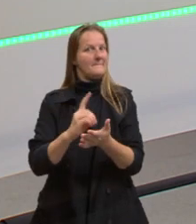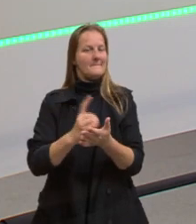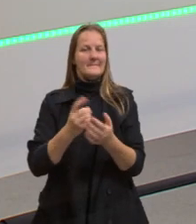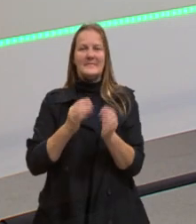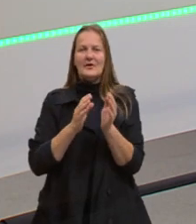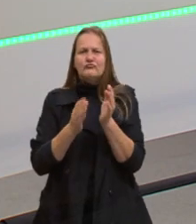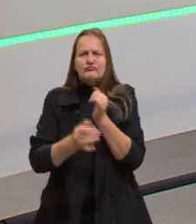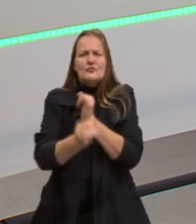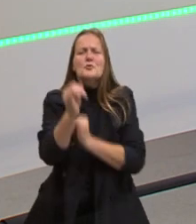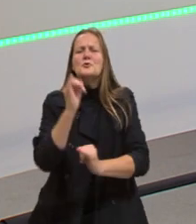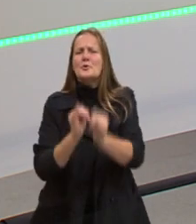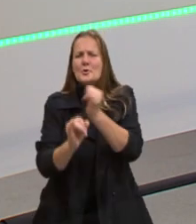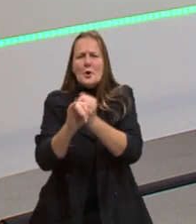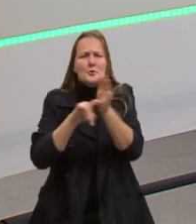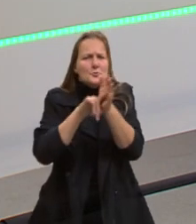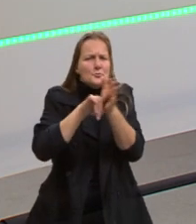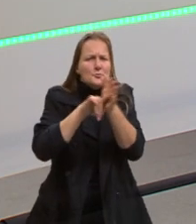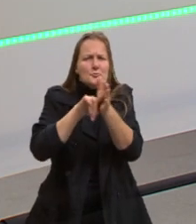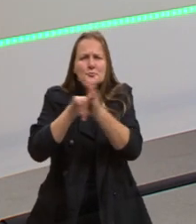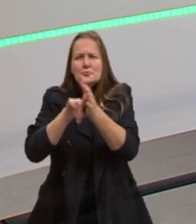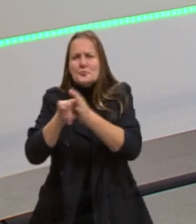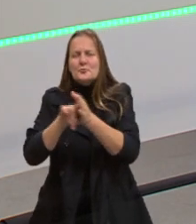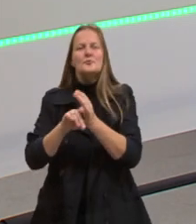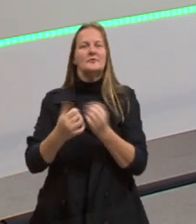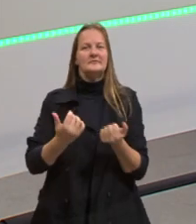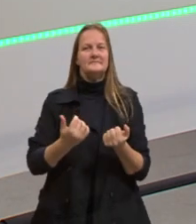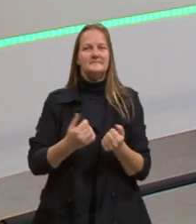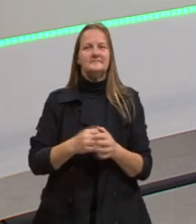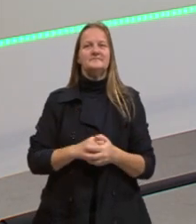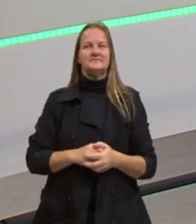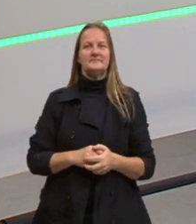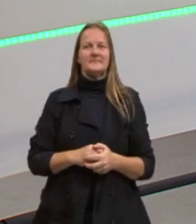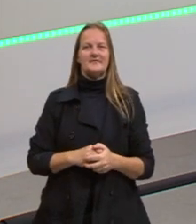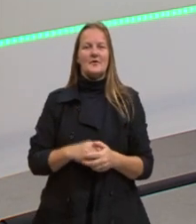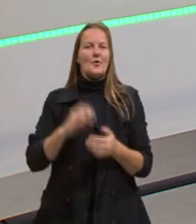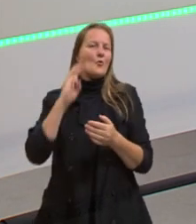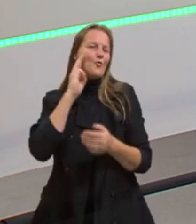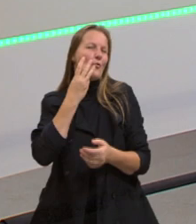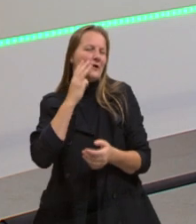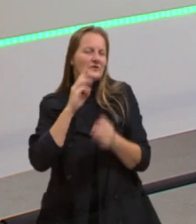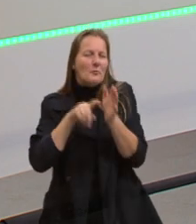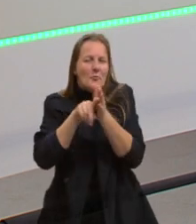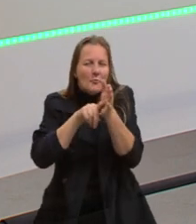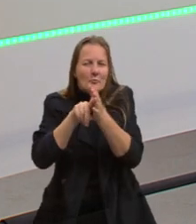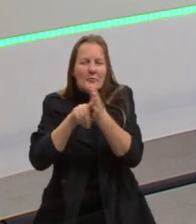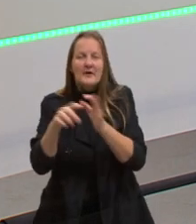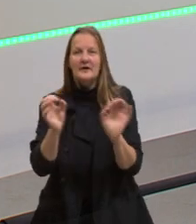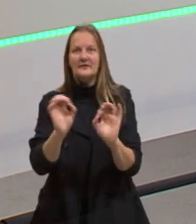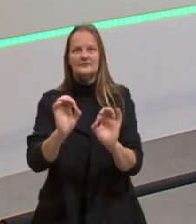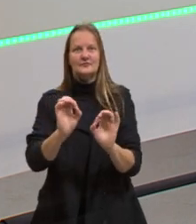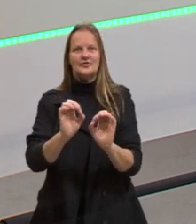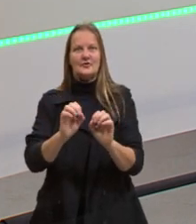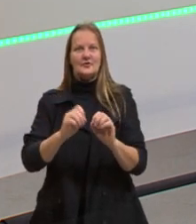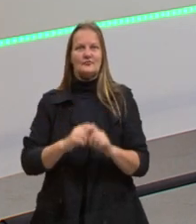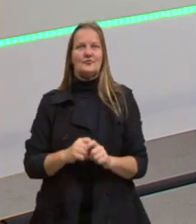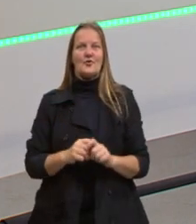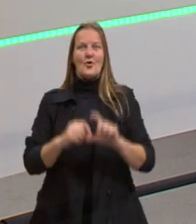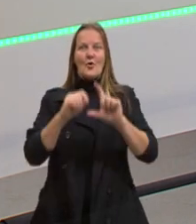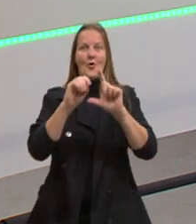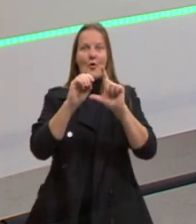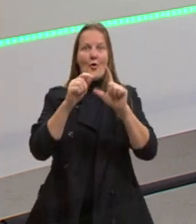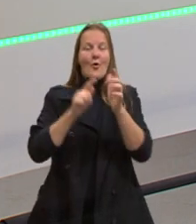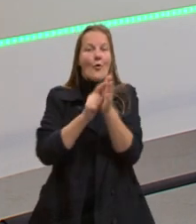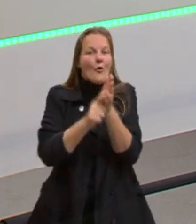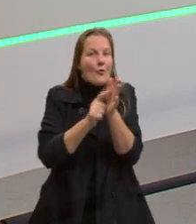acessar né A a publicação acessar o meu WhatsApp acessar o meu Google Tradutor são